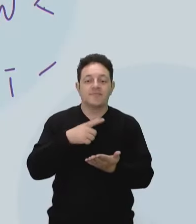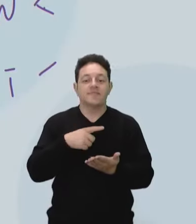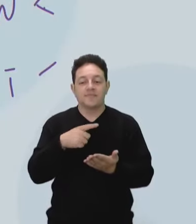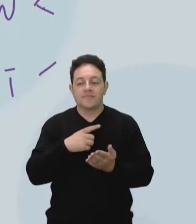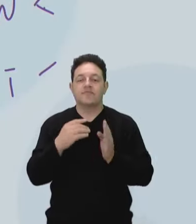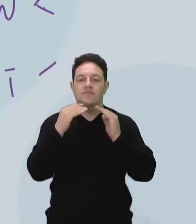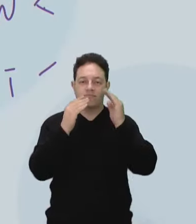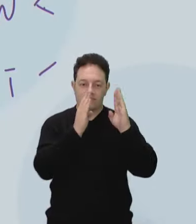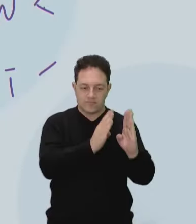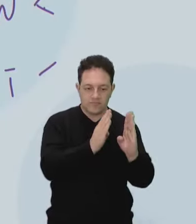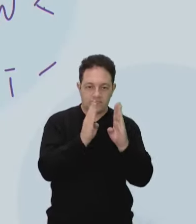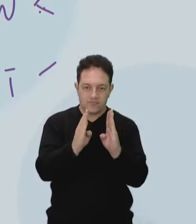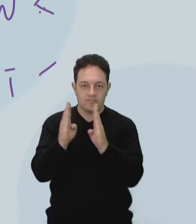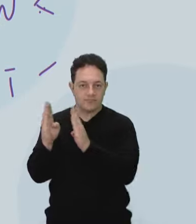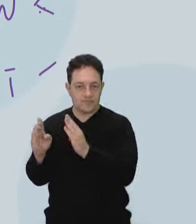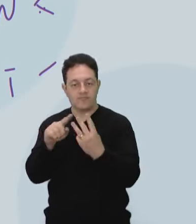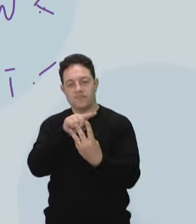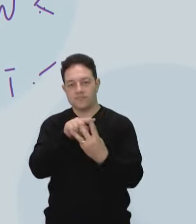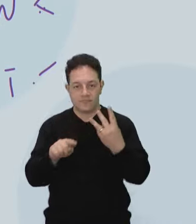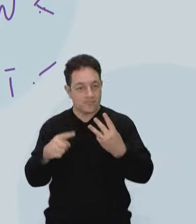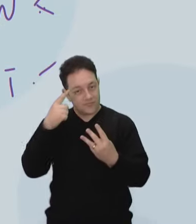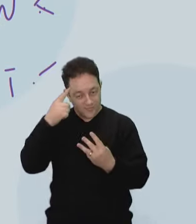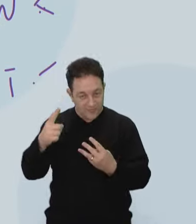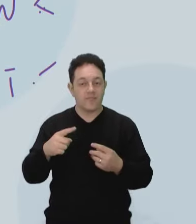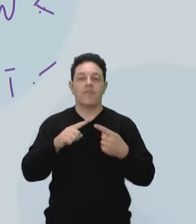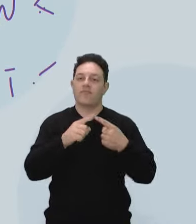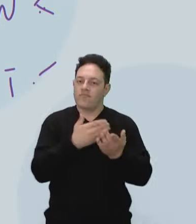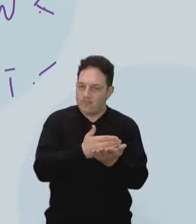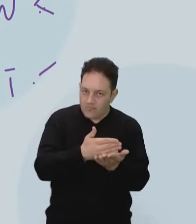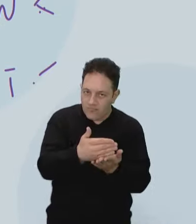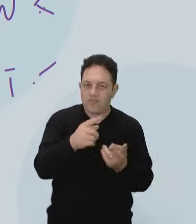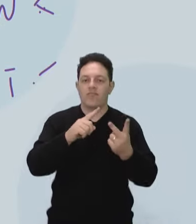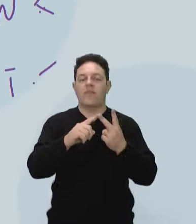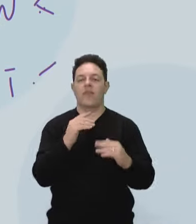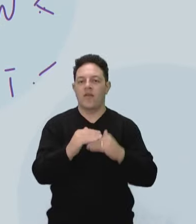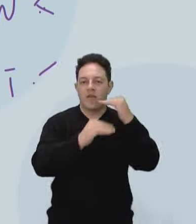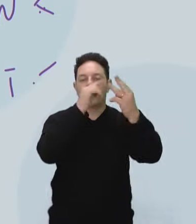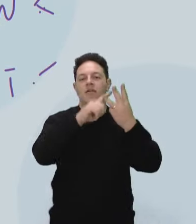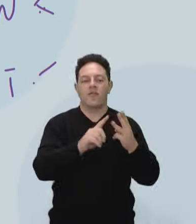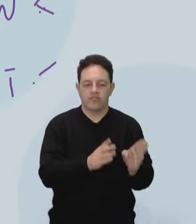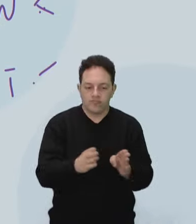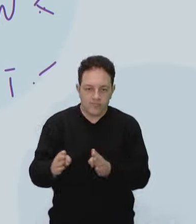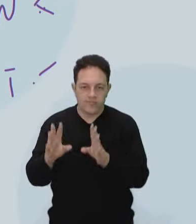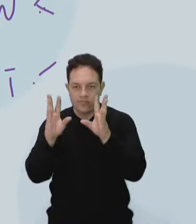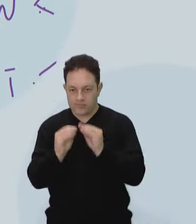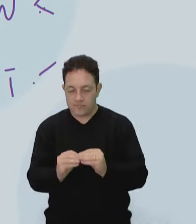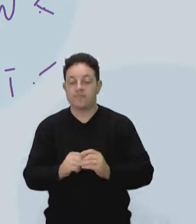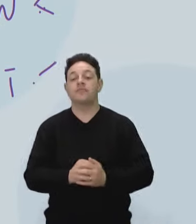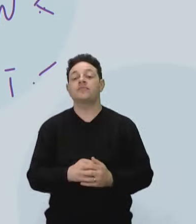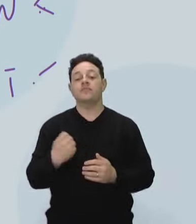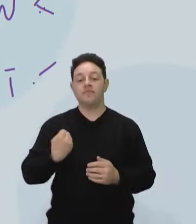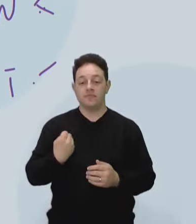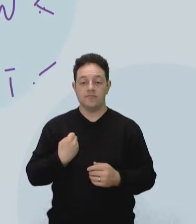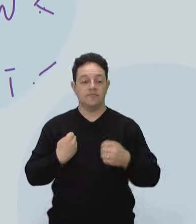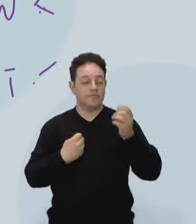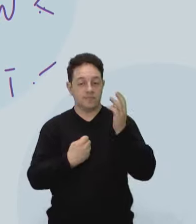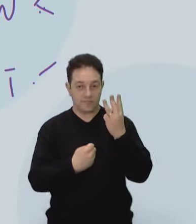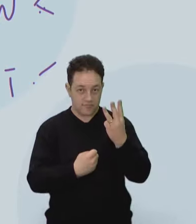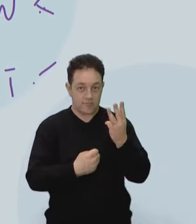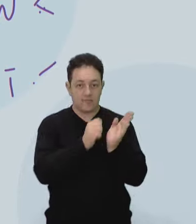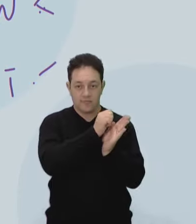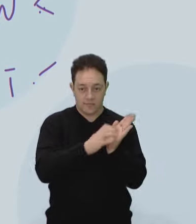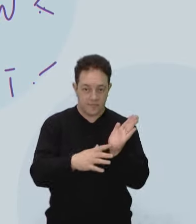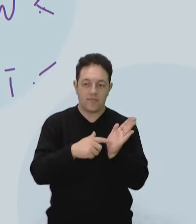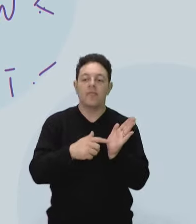3 etapas: introdução, desenvolvimento e sistematização. A atividade 3, nós começamos aí com o jogo.